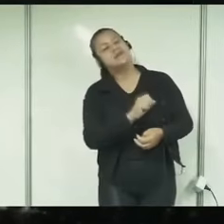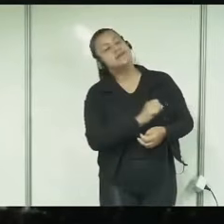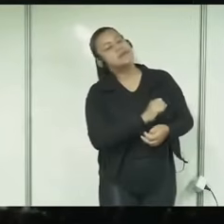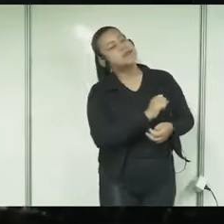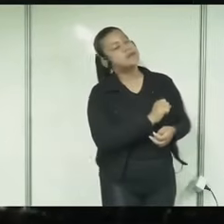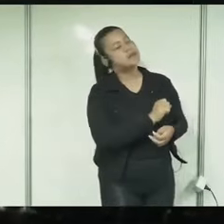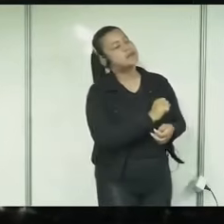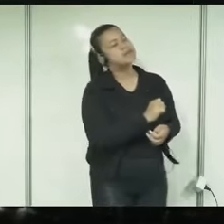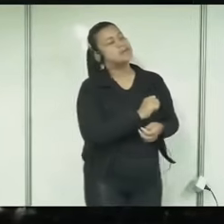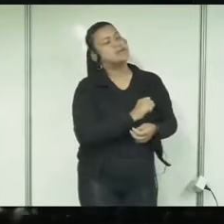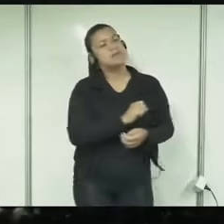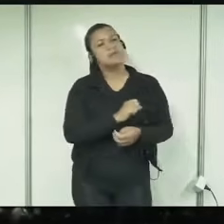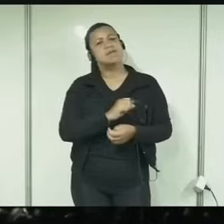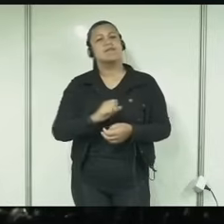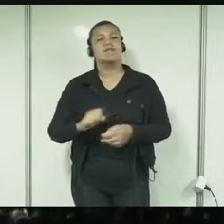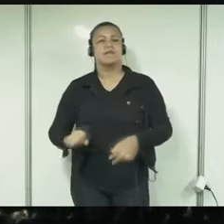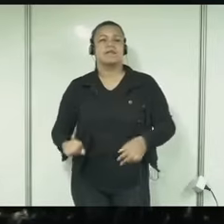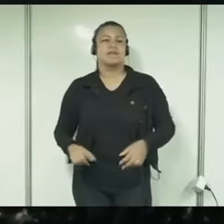amor.